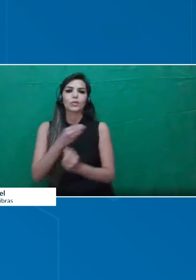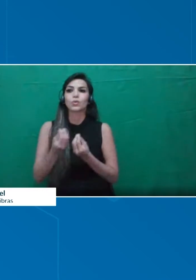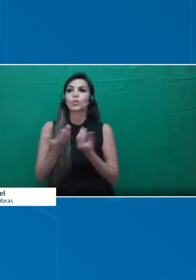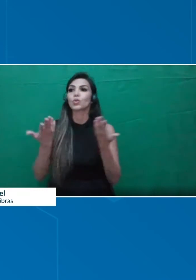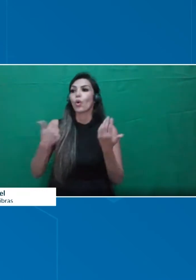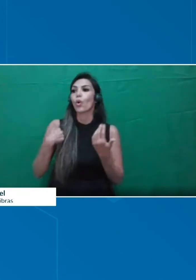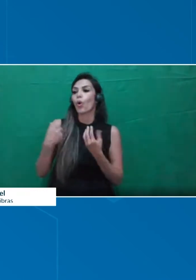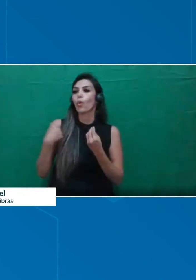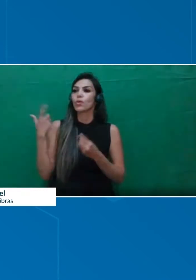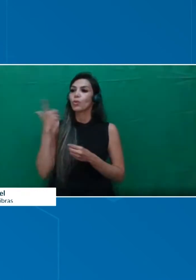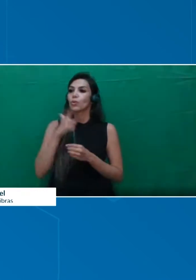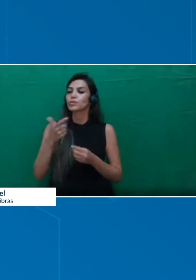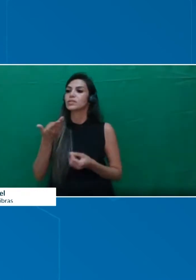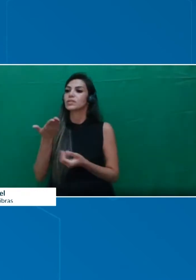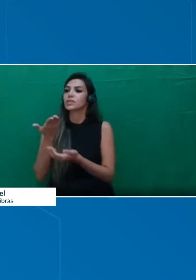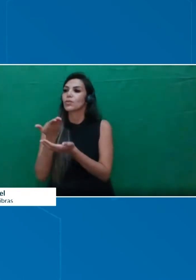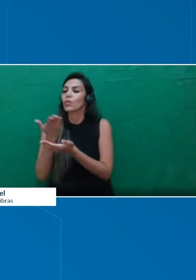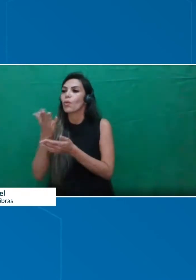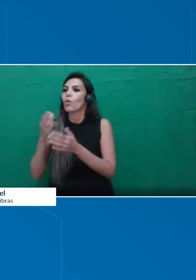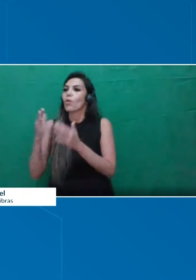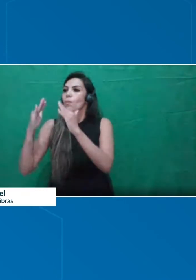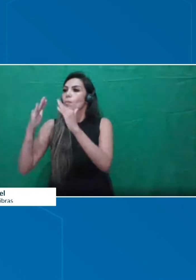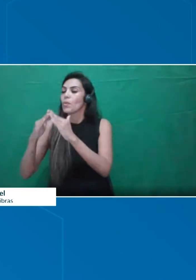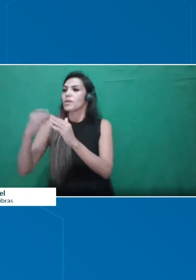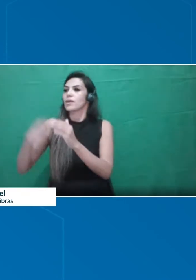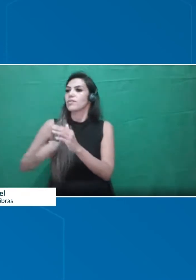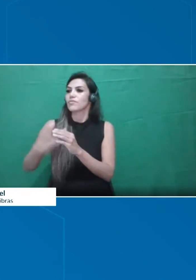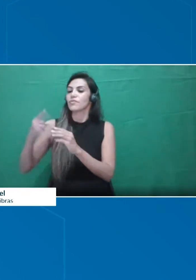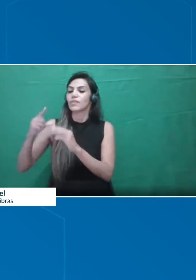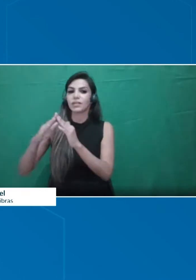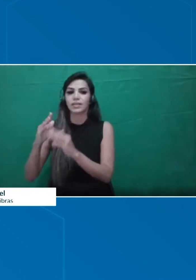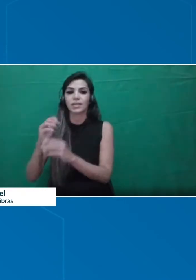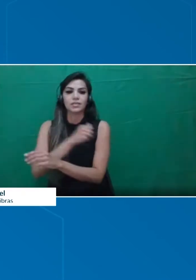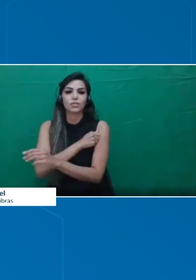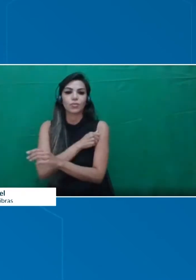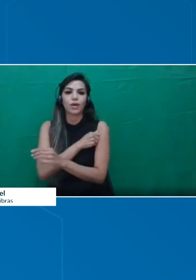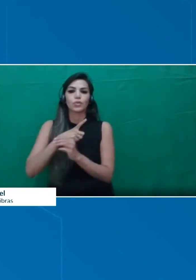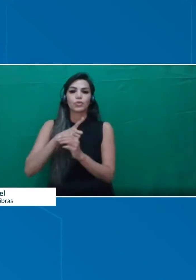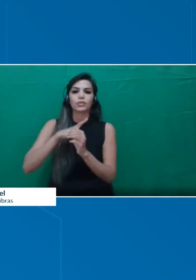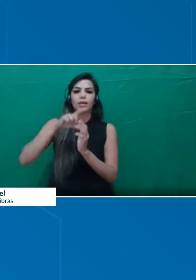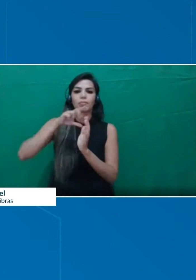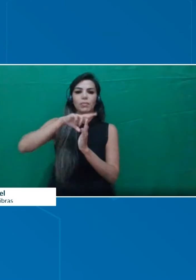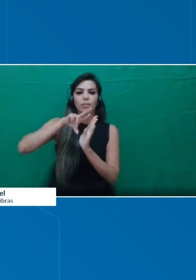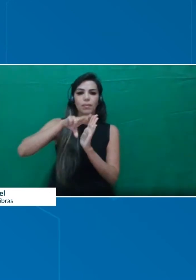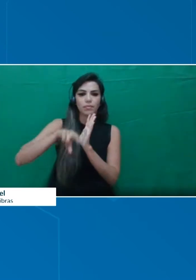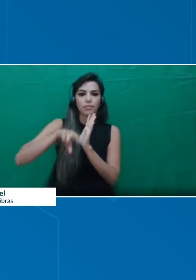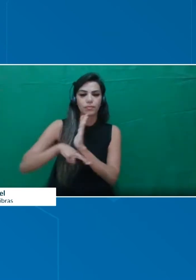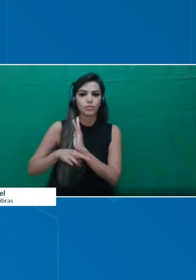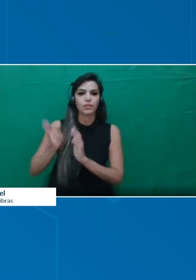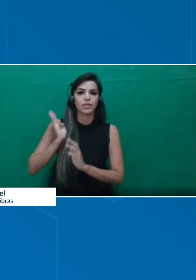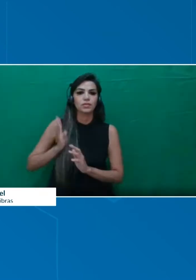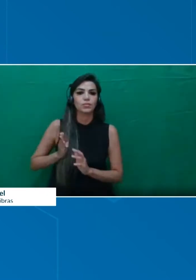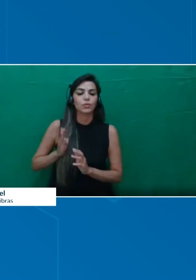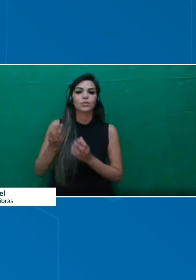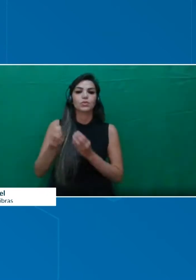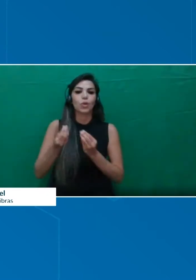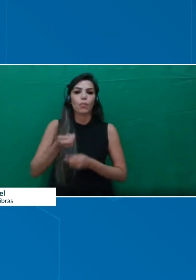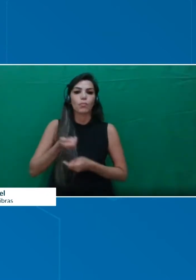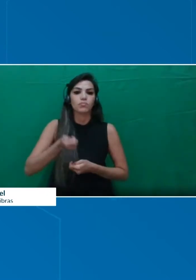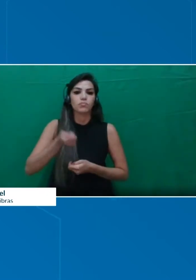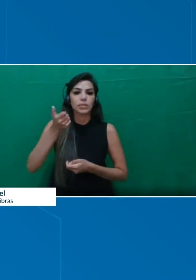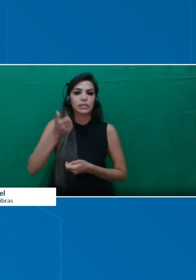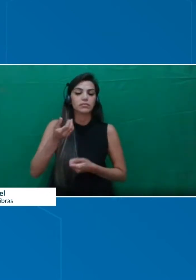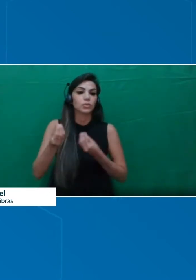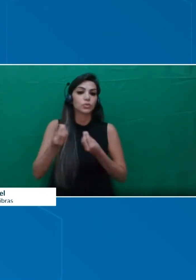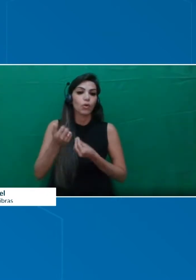são as condições para ter acesso a essas possibilidades de assistência, e amanhã a gente tem uma fala com a nossa